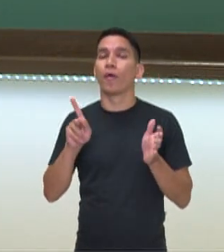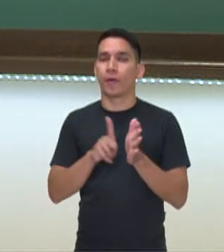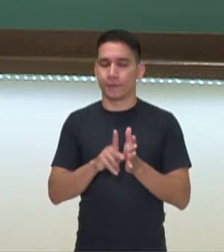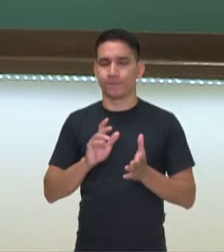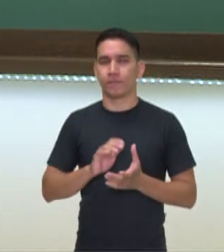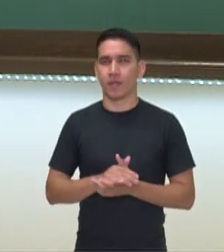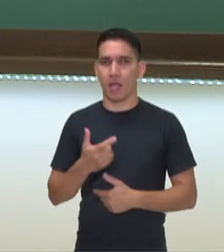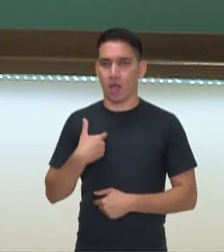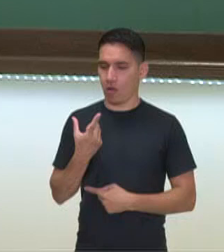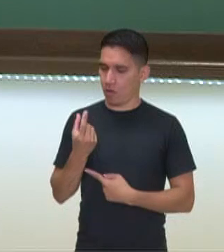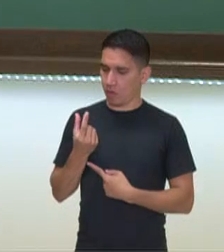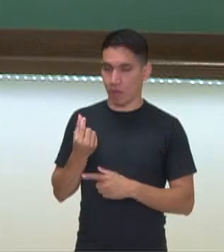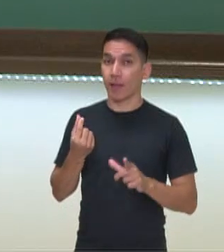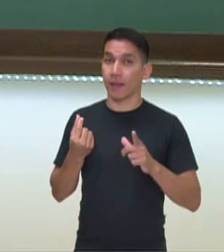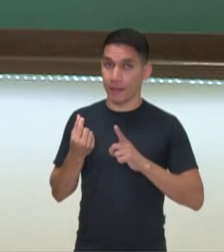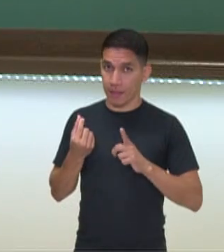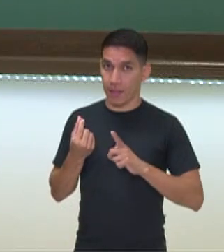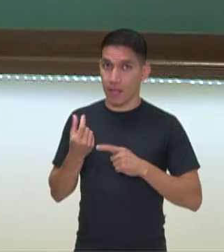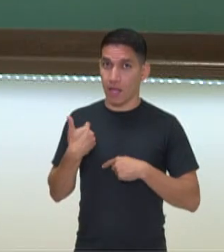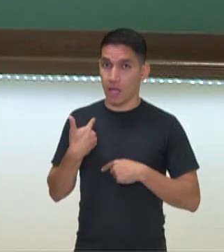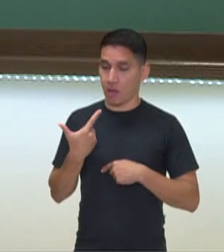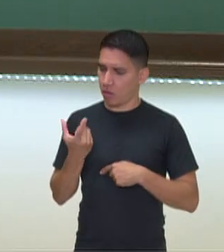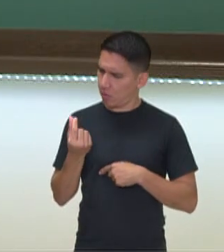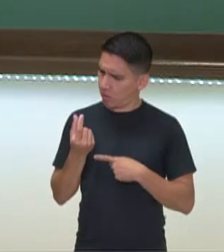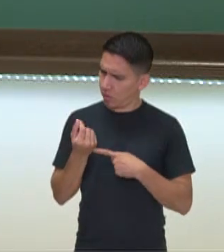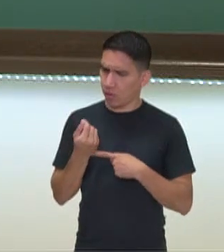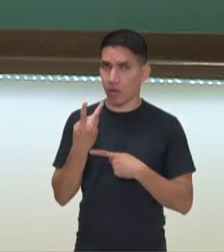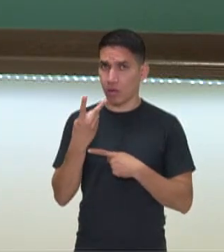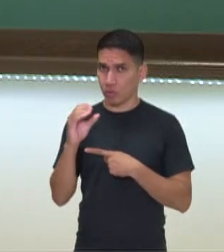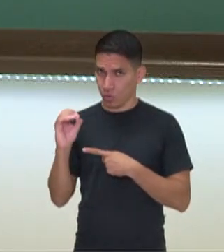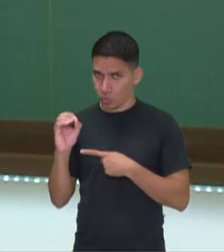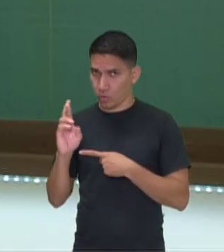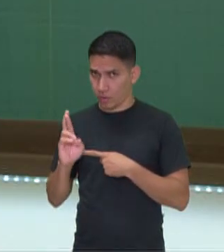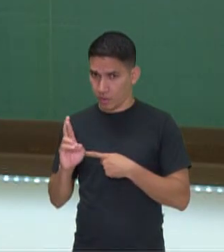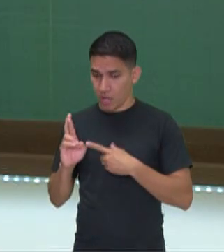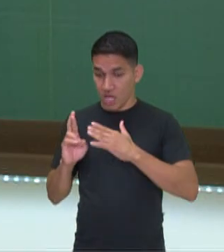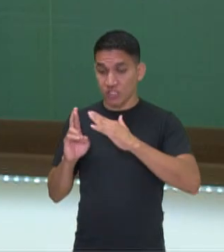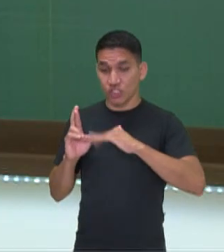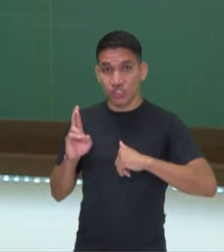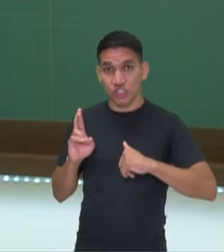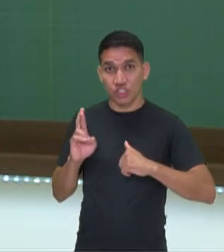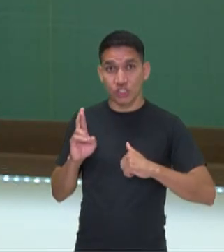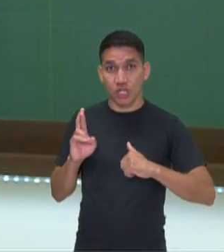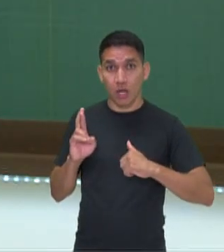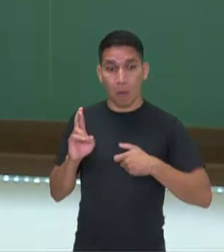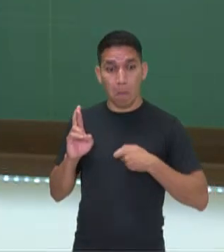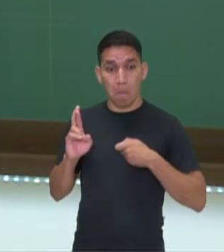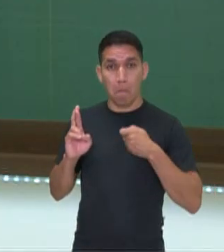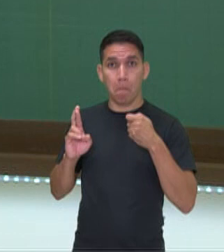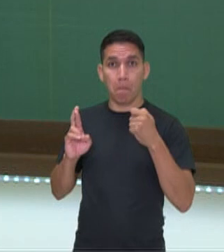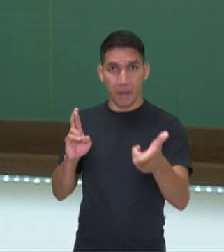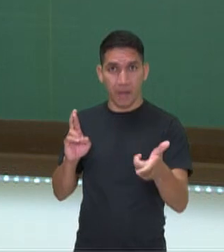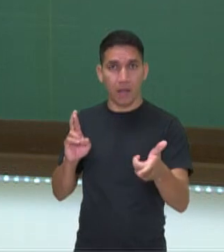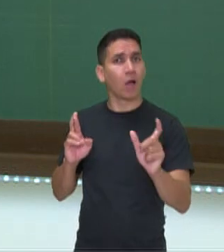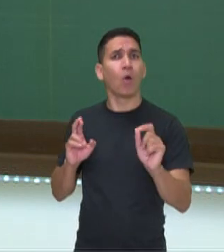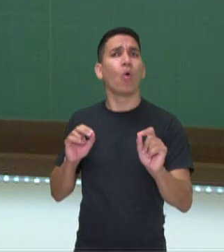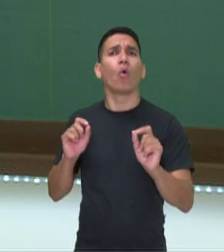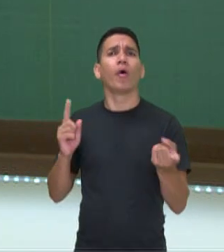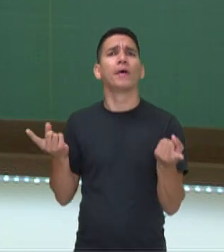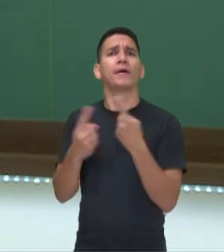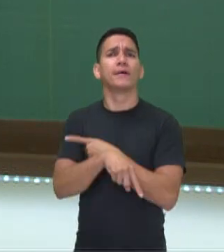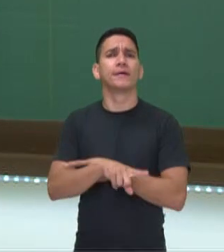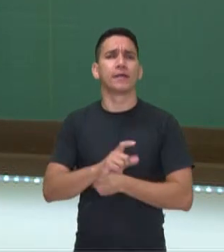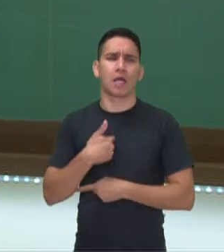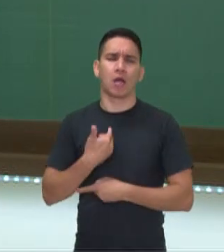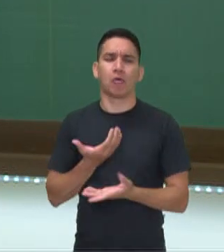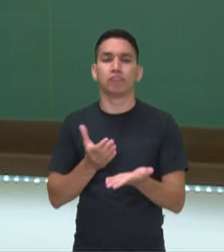que eu tenho, eu vou tirar o valor gasto. Bom, o valor gasto, vamos voltar aqui